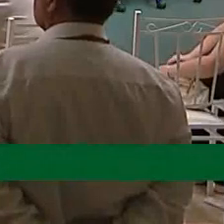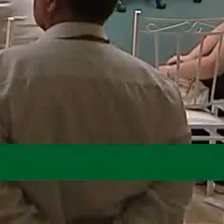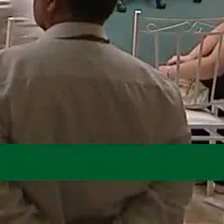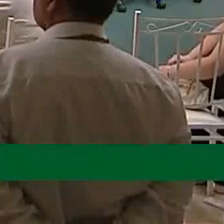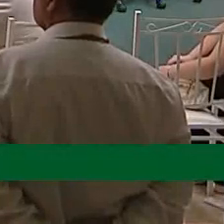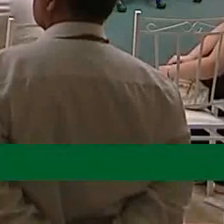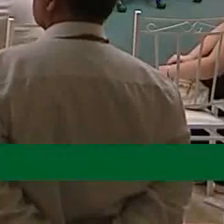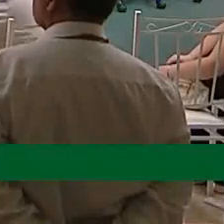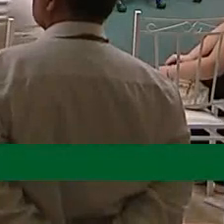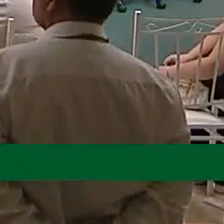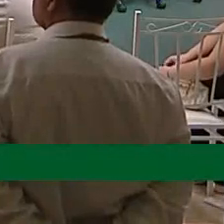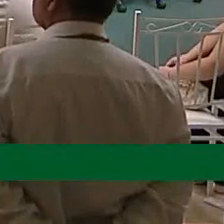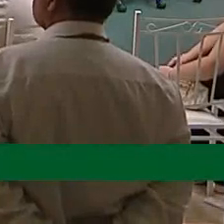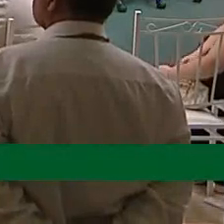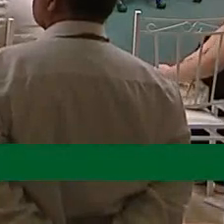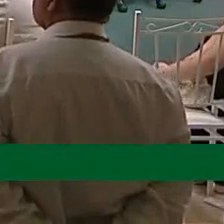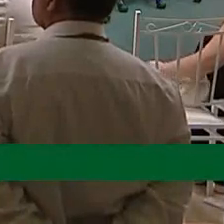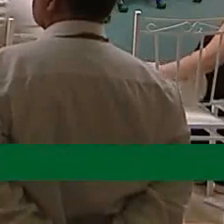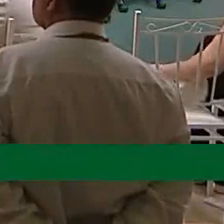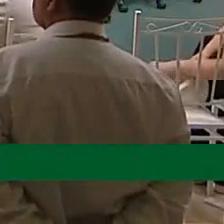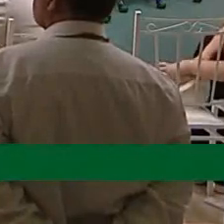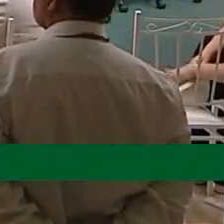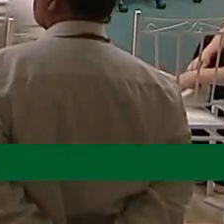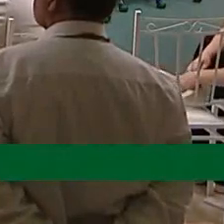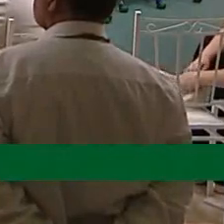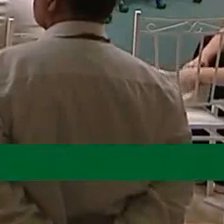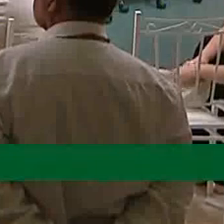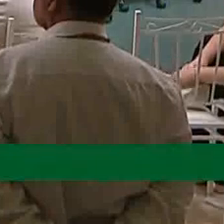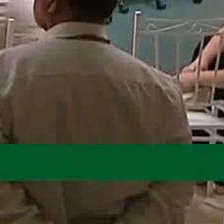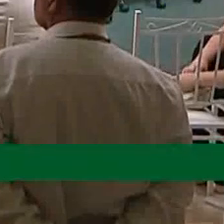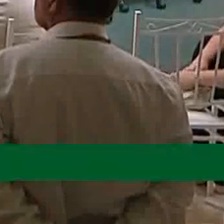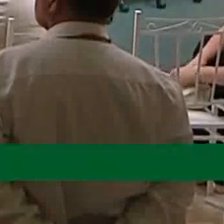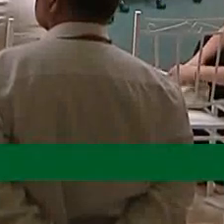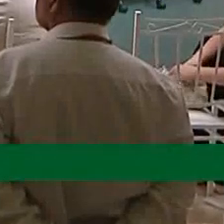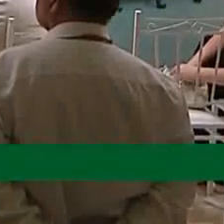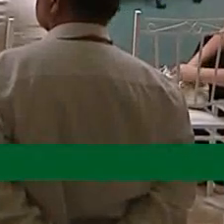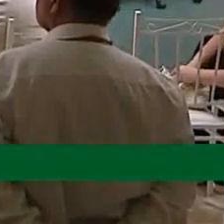Fim do horário destinado às nossas entidades, passamos à ordem do dia.